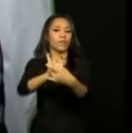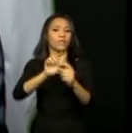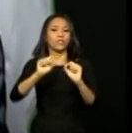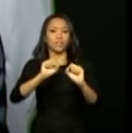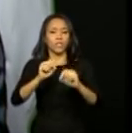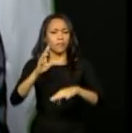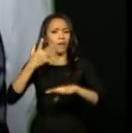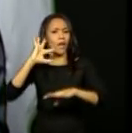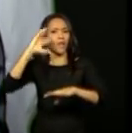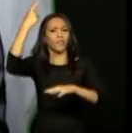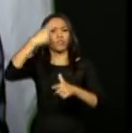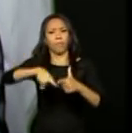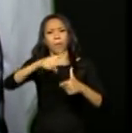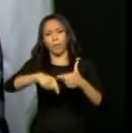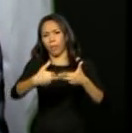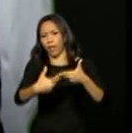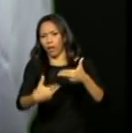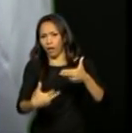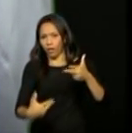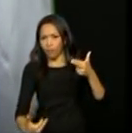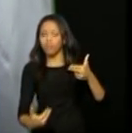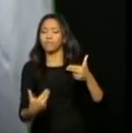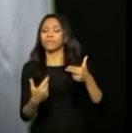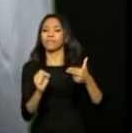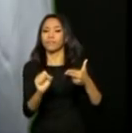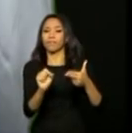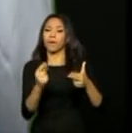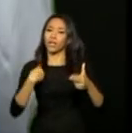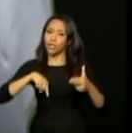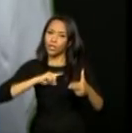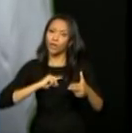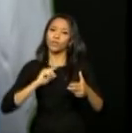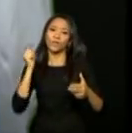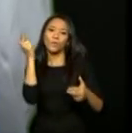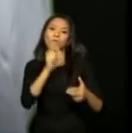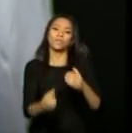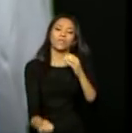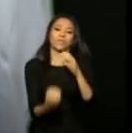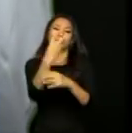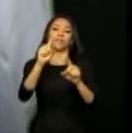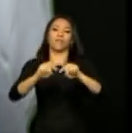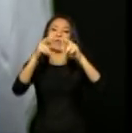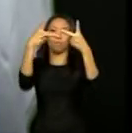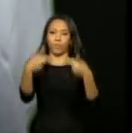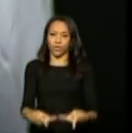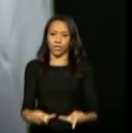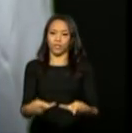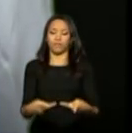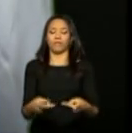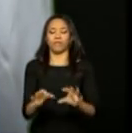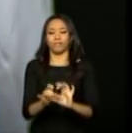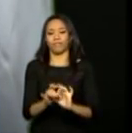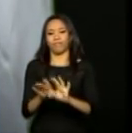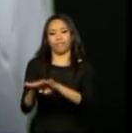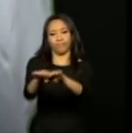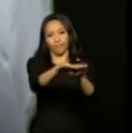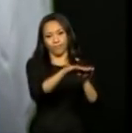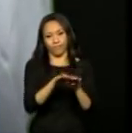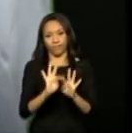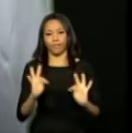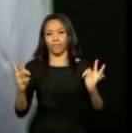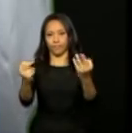de soluções alternativas para a efetivação do nosso projeto republicano e democrático de cultura.